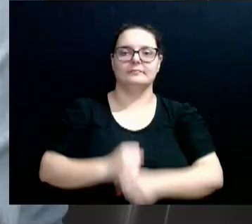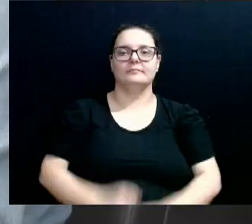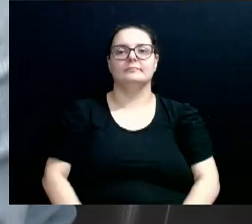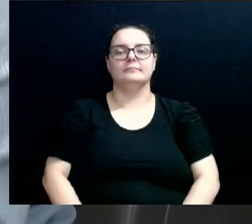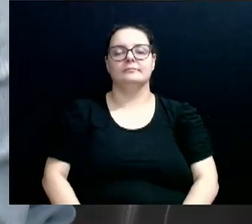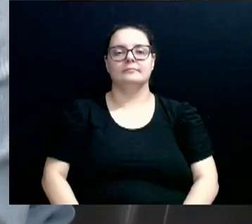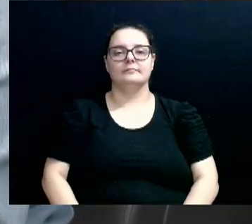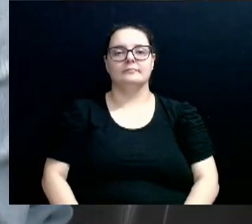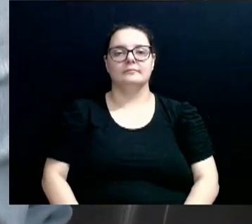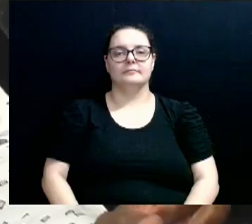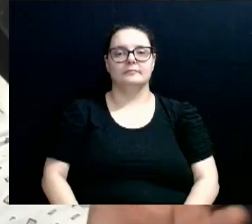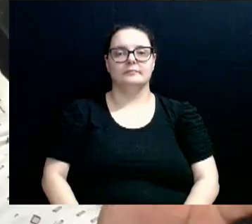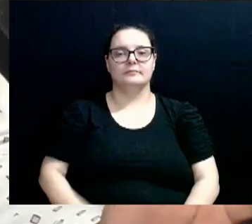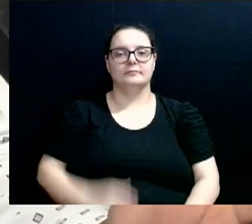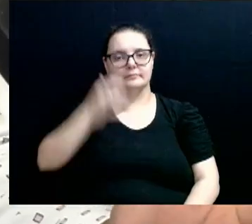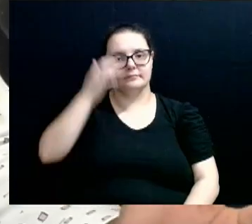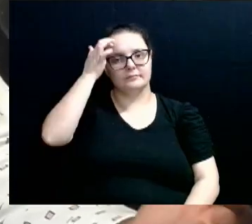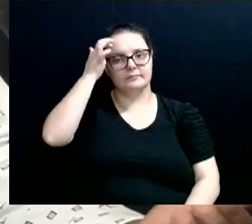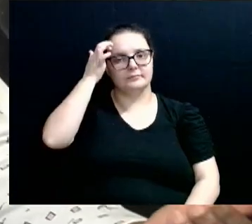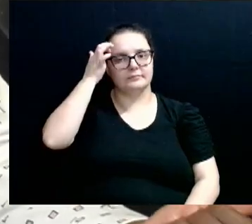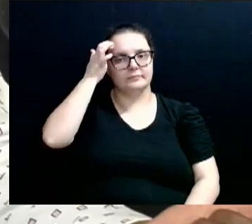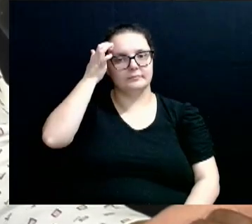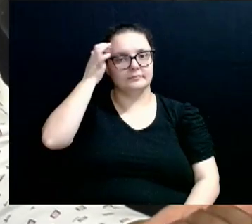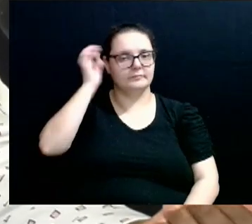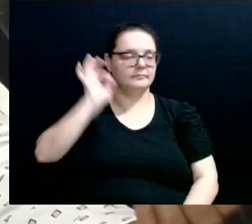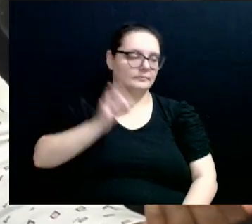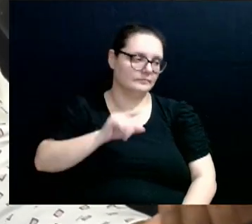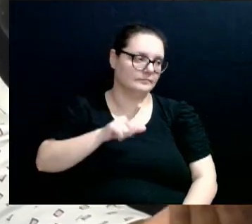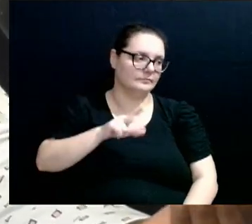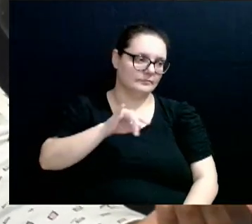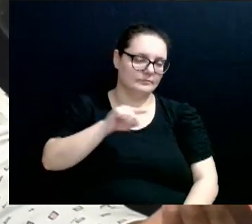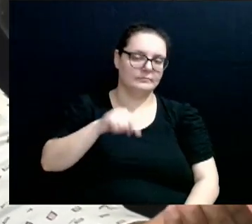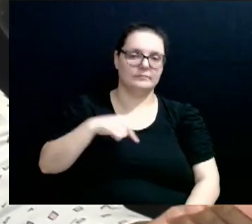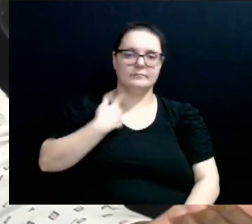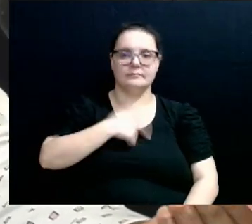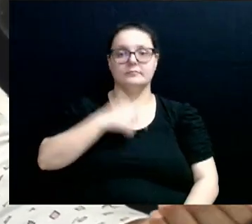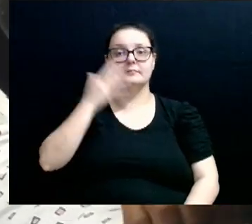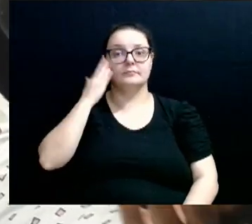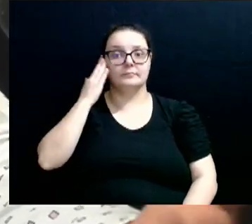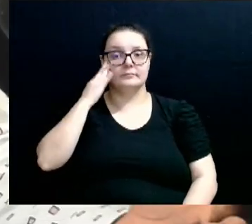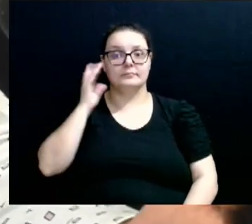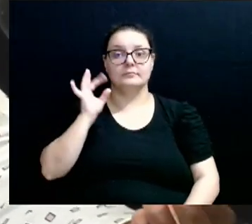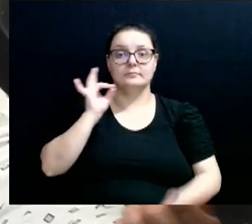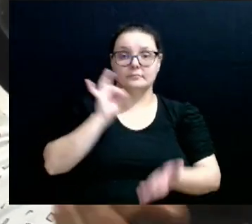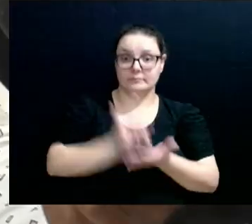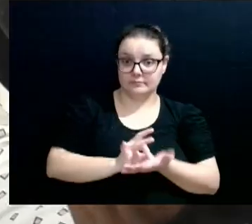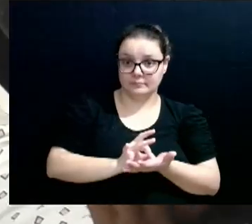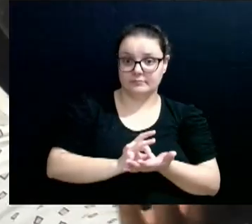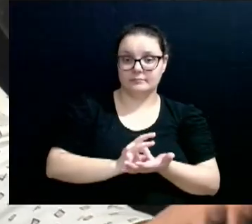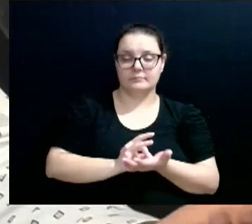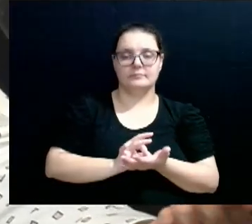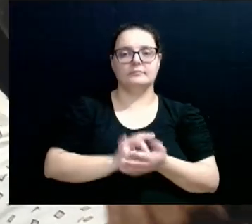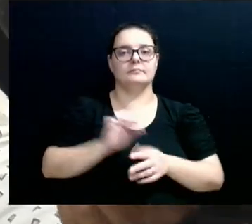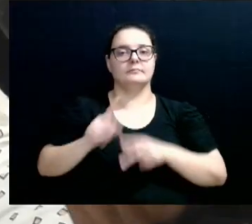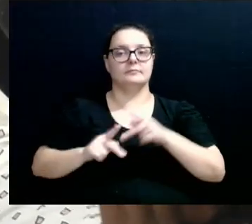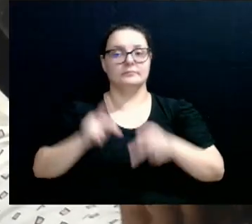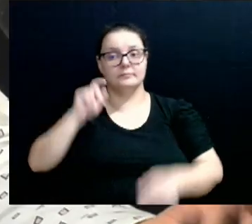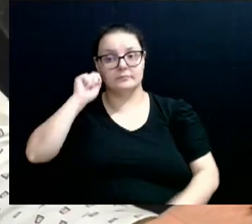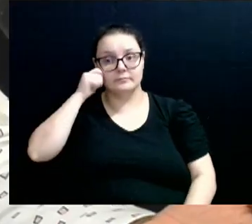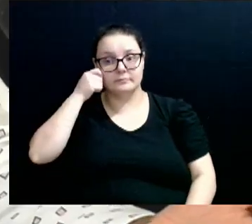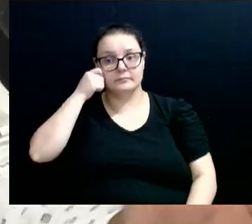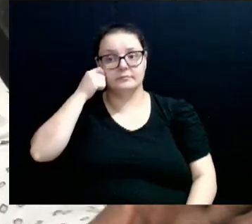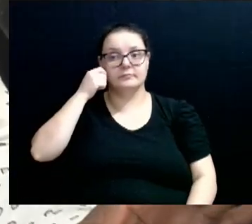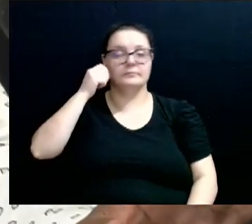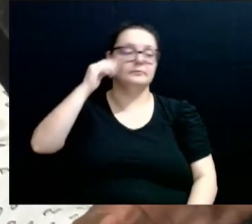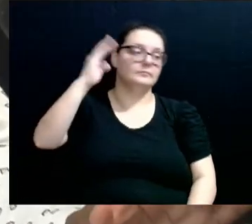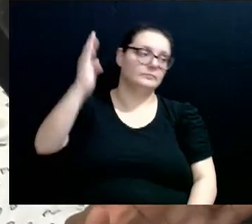Ô Luiz, nós sabemos que na realidade, né, da população negra no Brasil, dos profissionais negros,